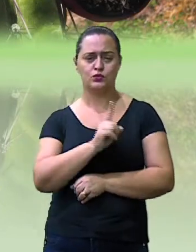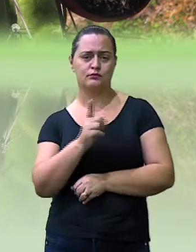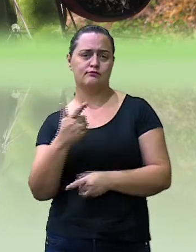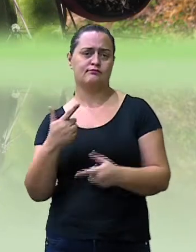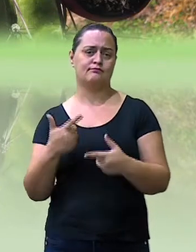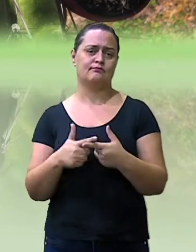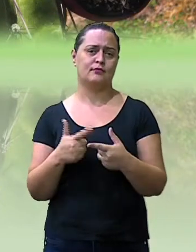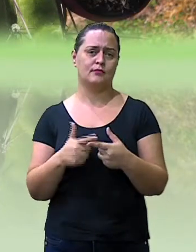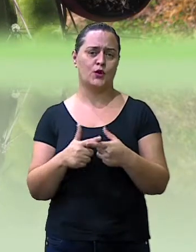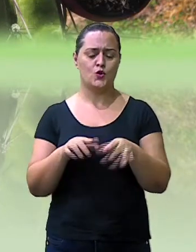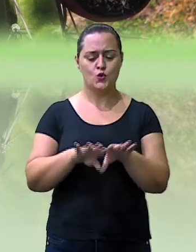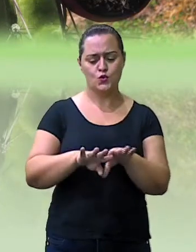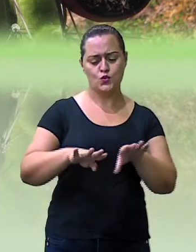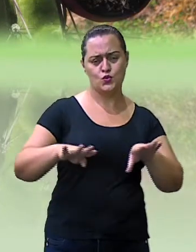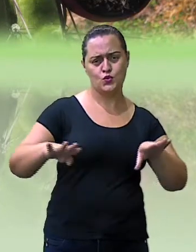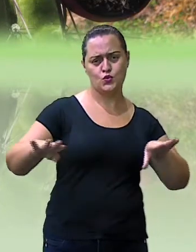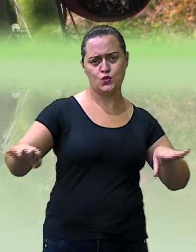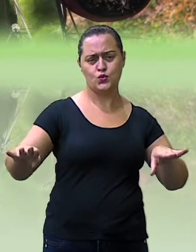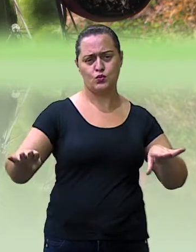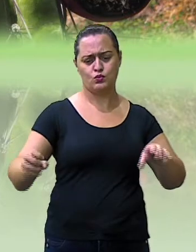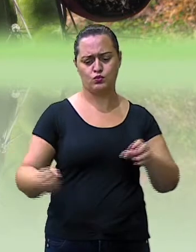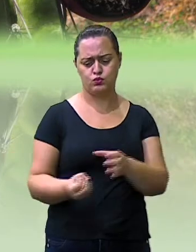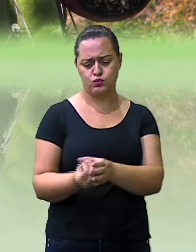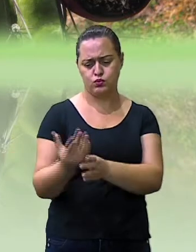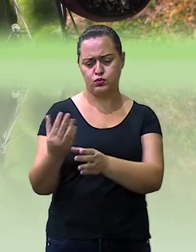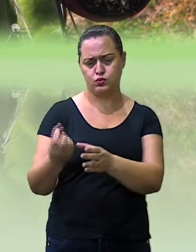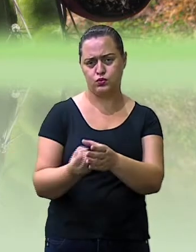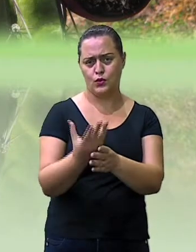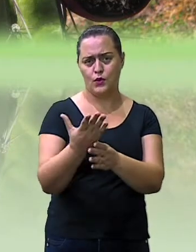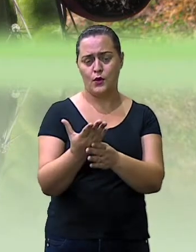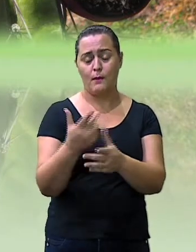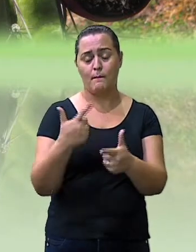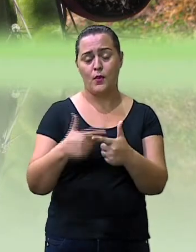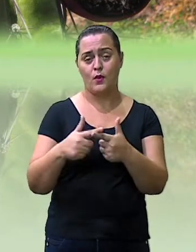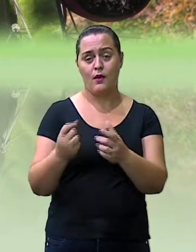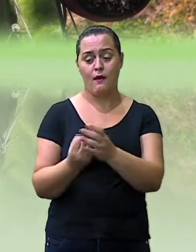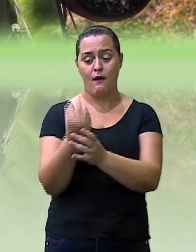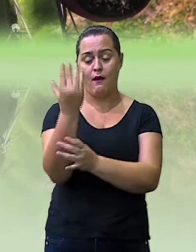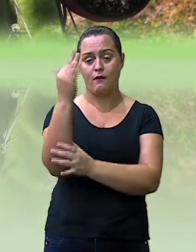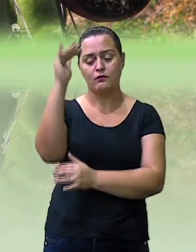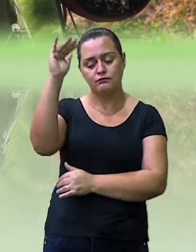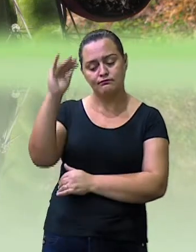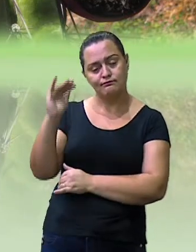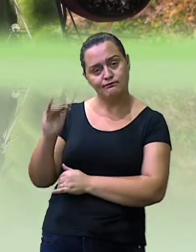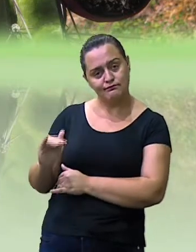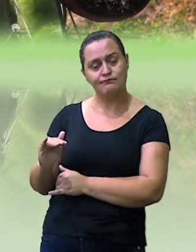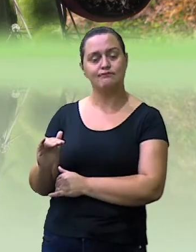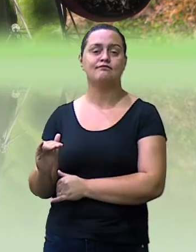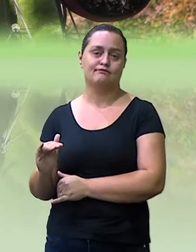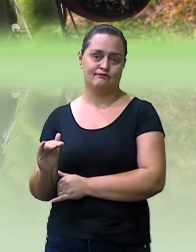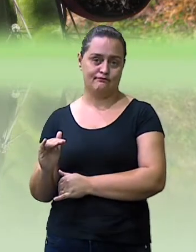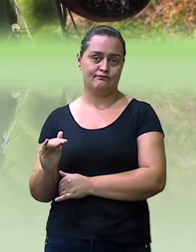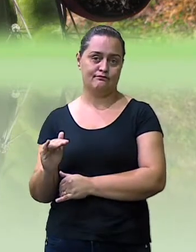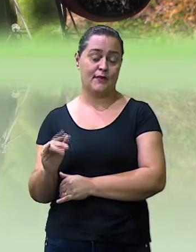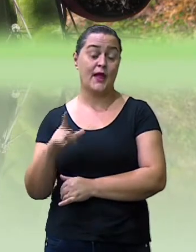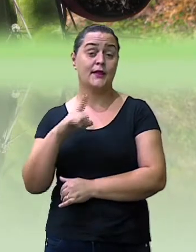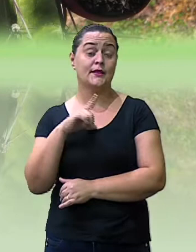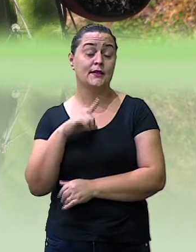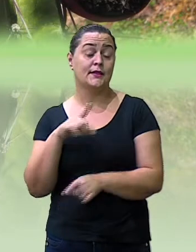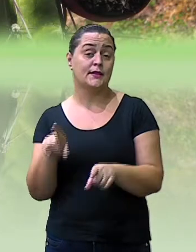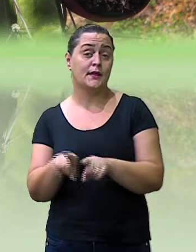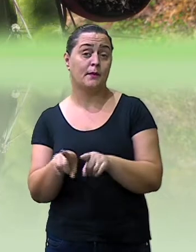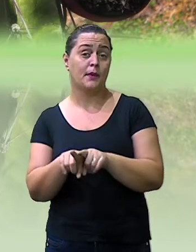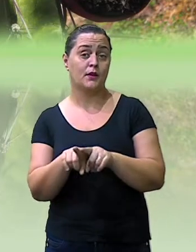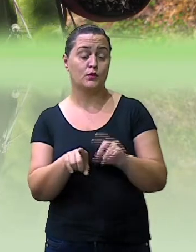parcialmente descoberto. Nas regiões mais secas aparecem também plantas cactáceas,